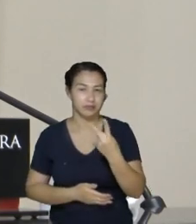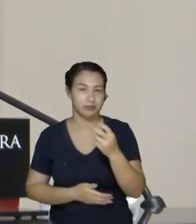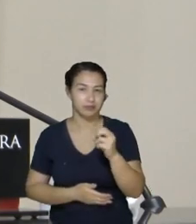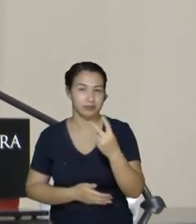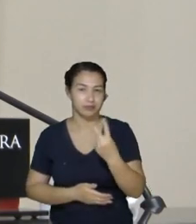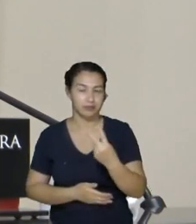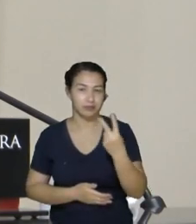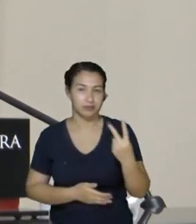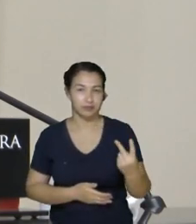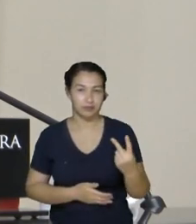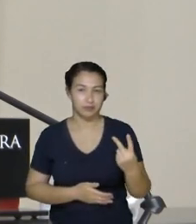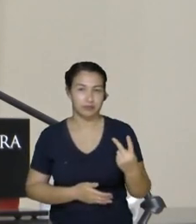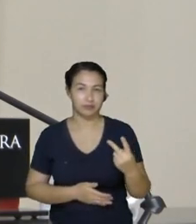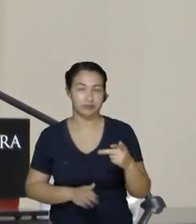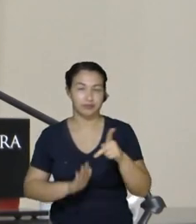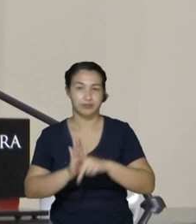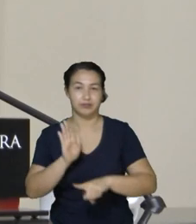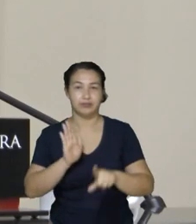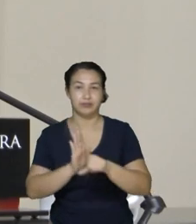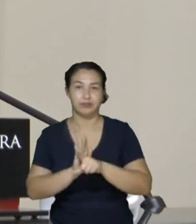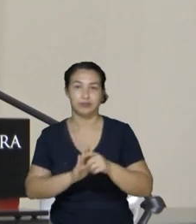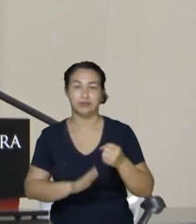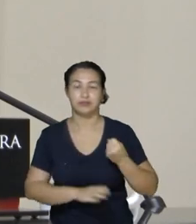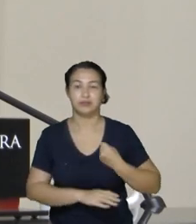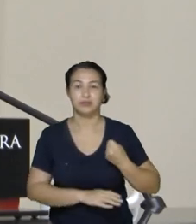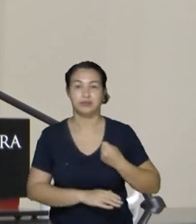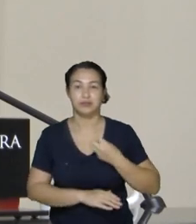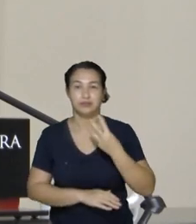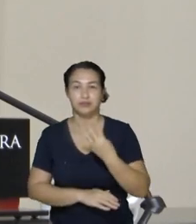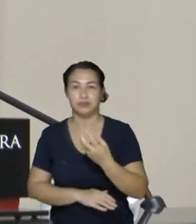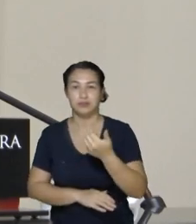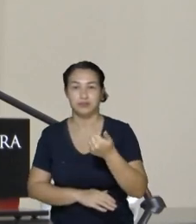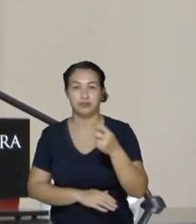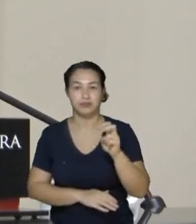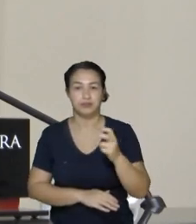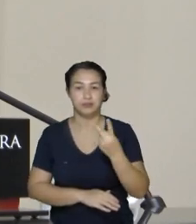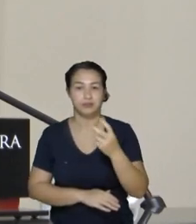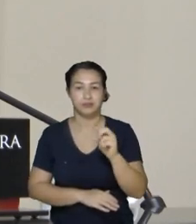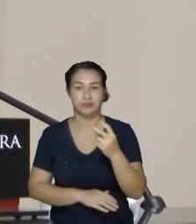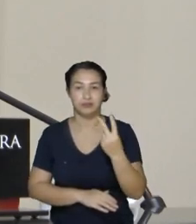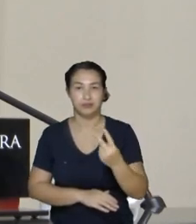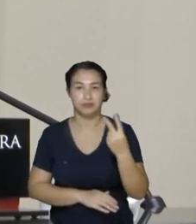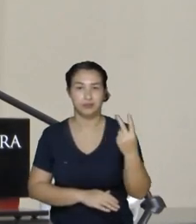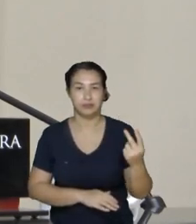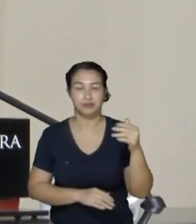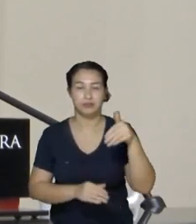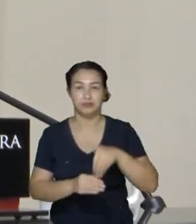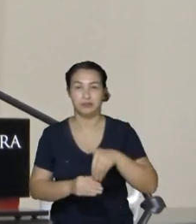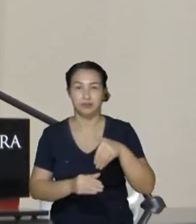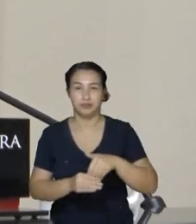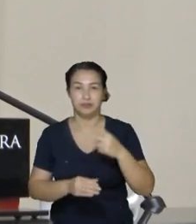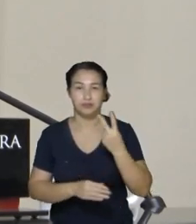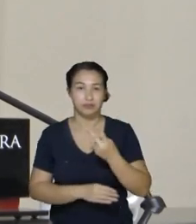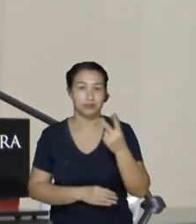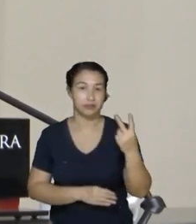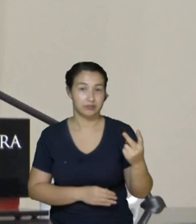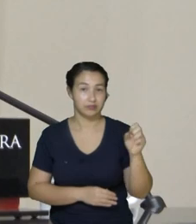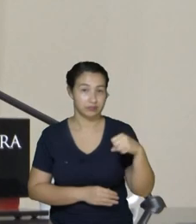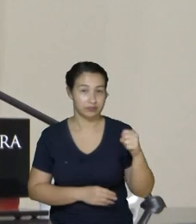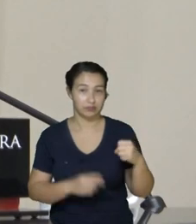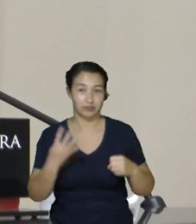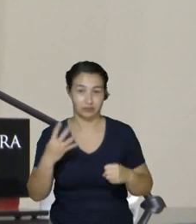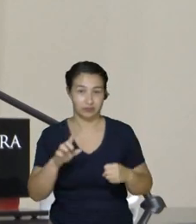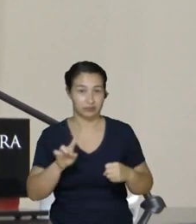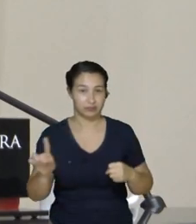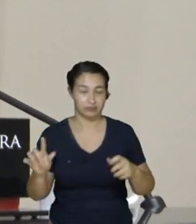1361/2022, aposto ao projeto de lei 315/2022, com a seguinte votação: 22 votos sim, 4